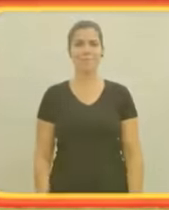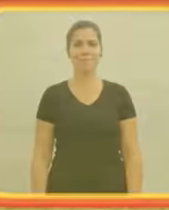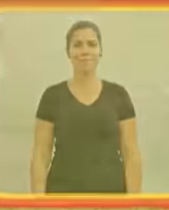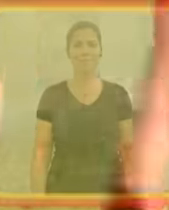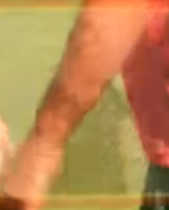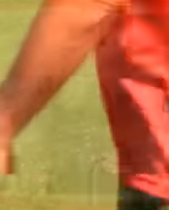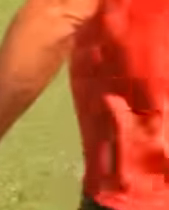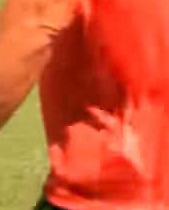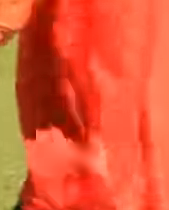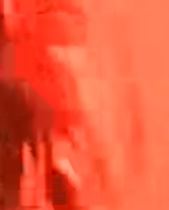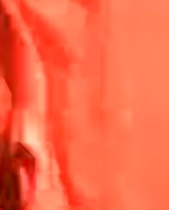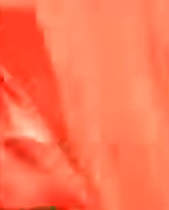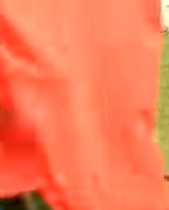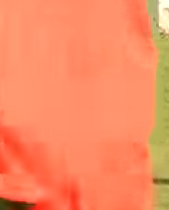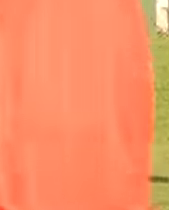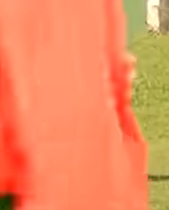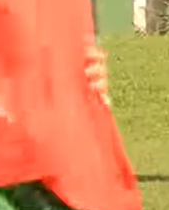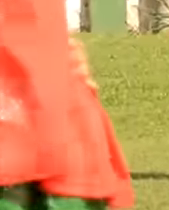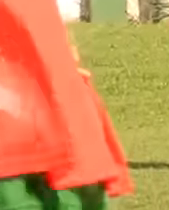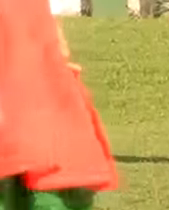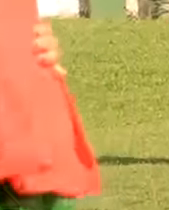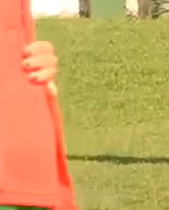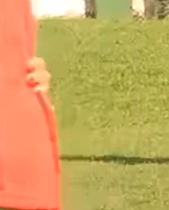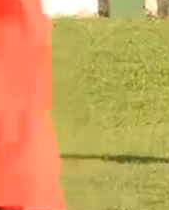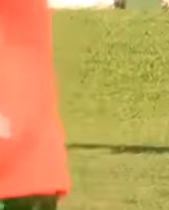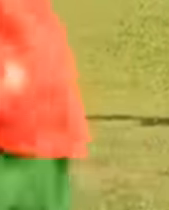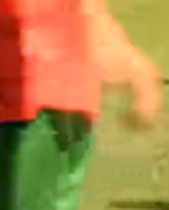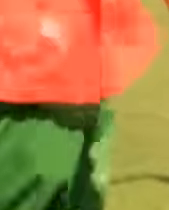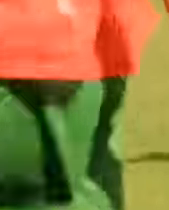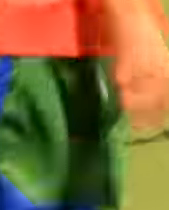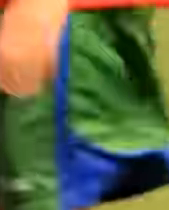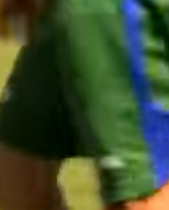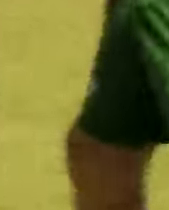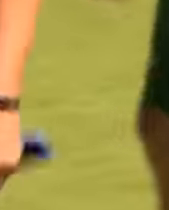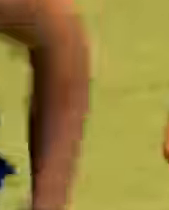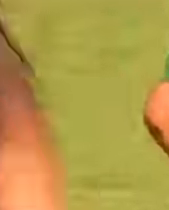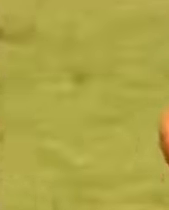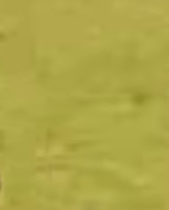Chico dá um beijo na testa de Fernanda e ela corre para fora do campo.